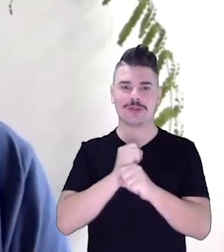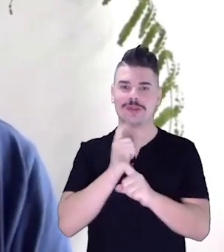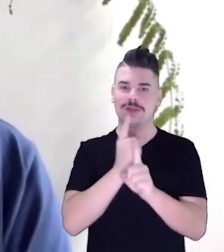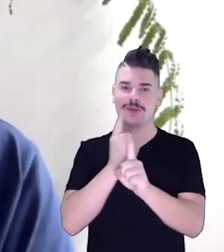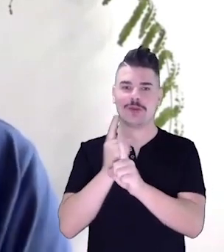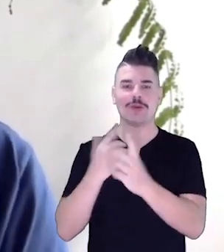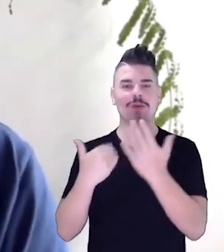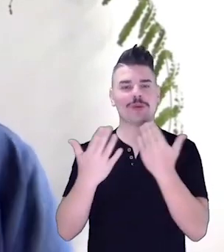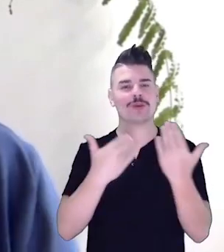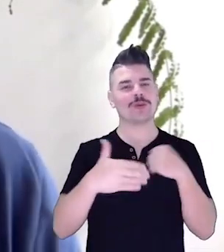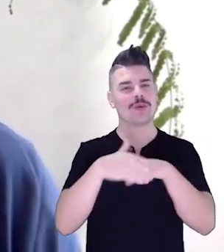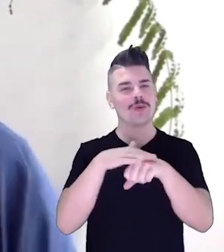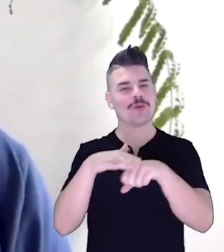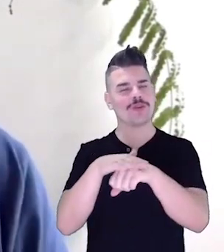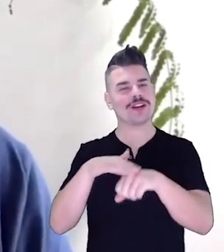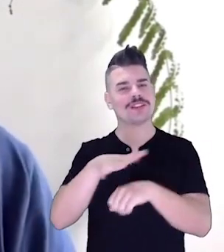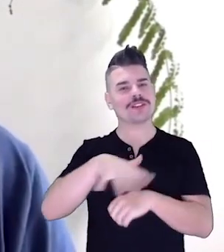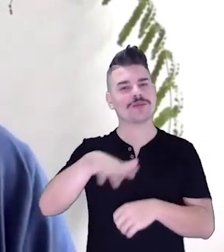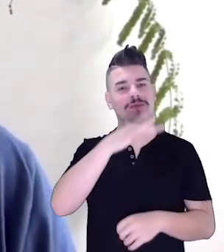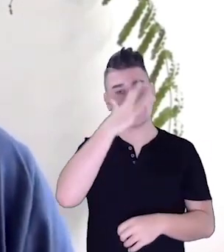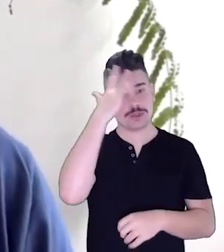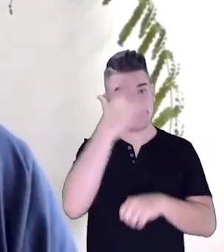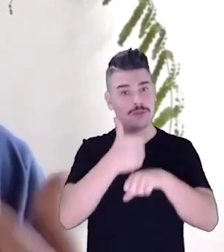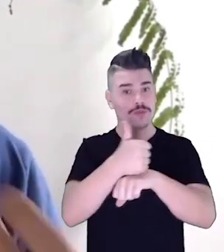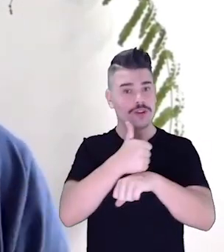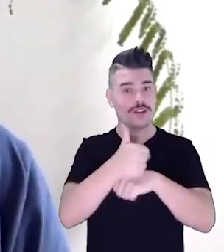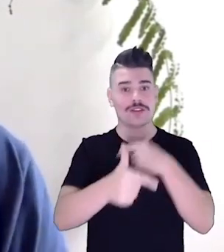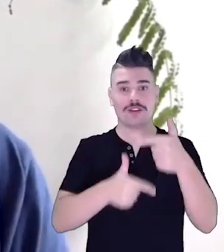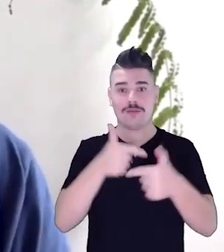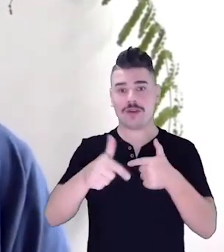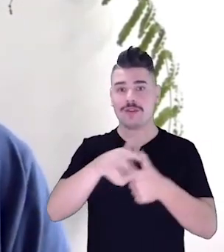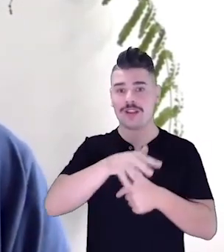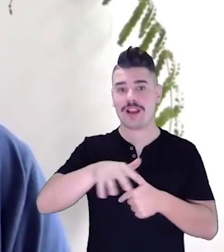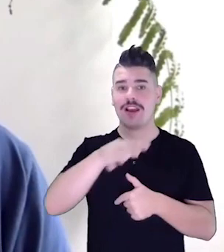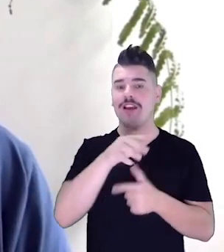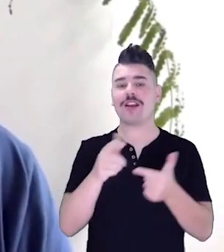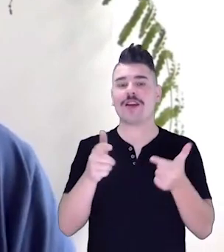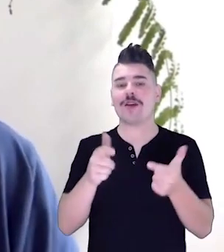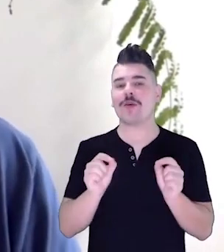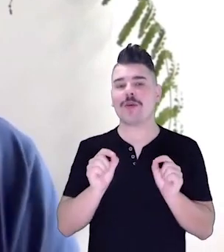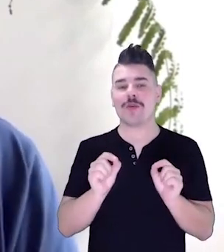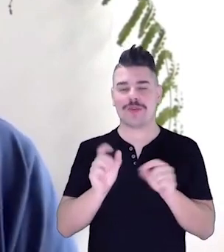que a gente promove já há 5 anos, de encontro de realizadores, profissionais do